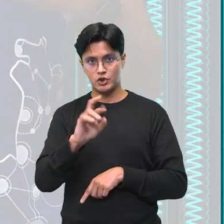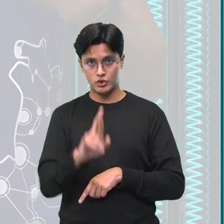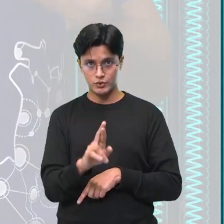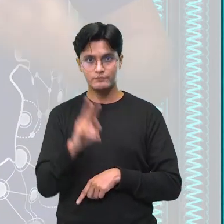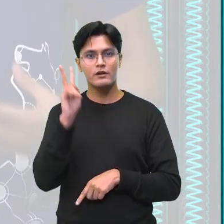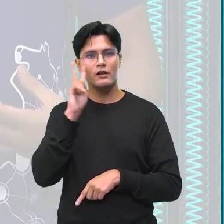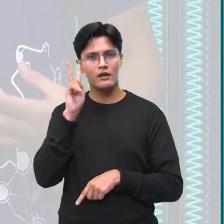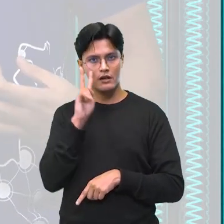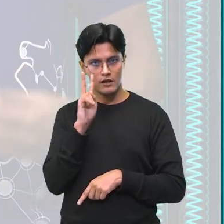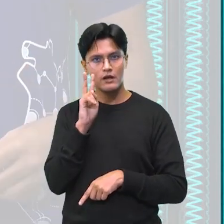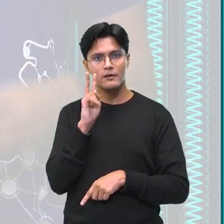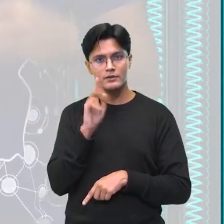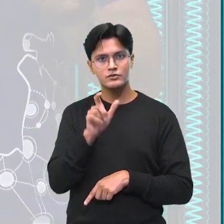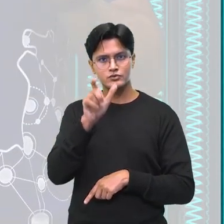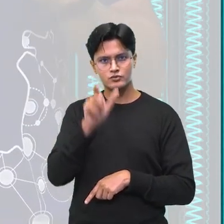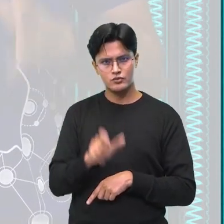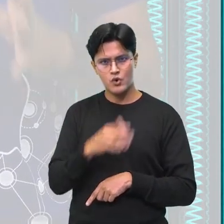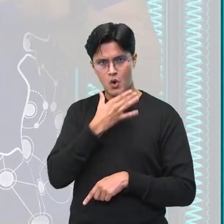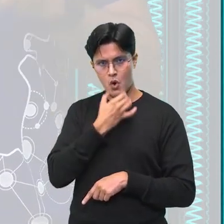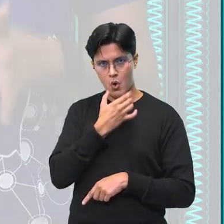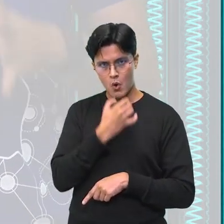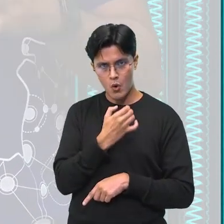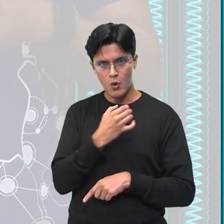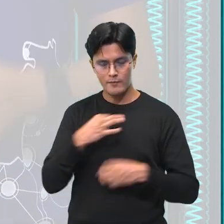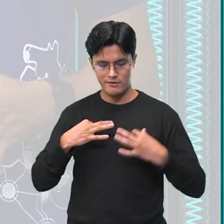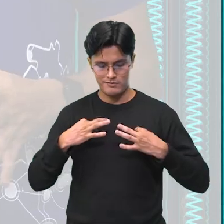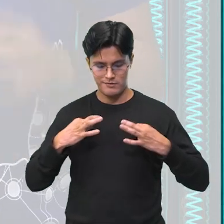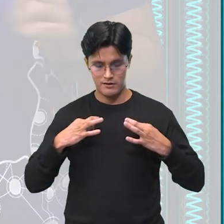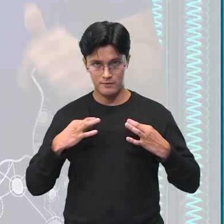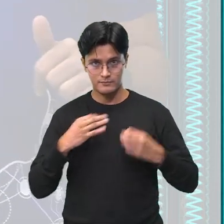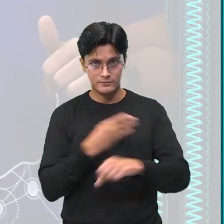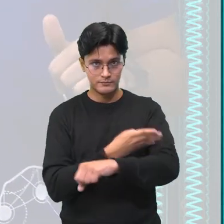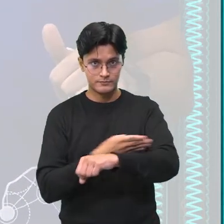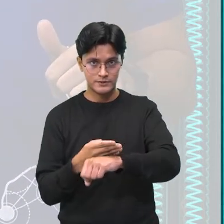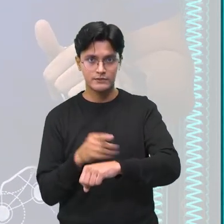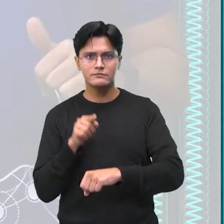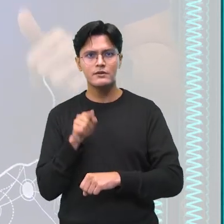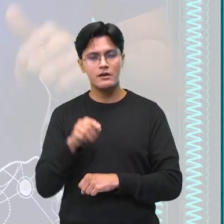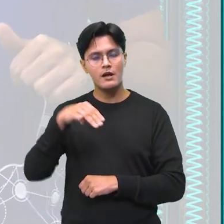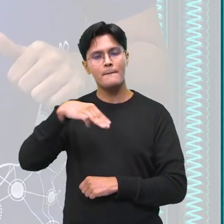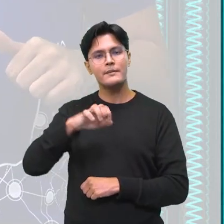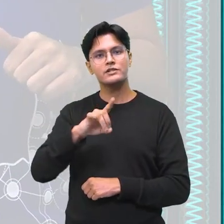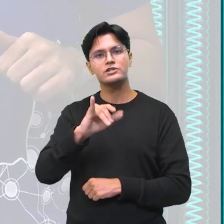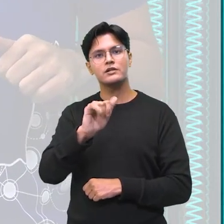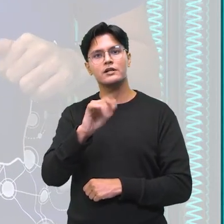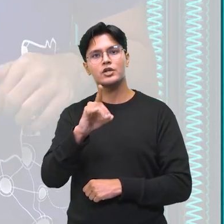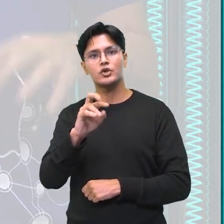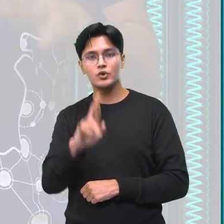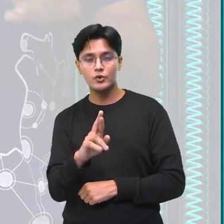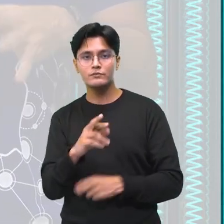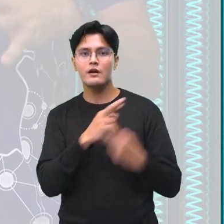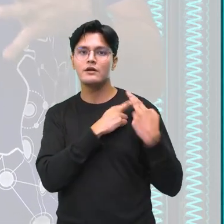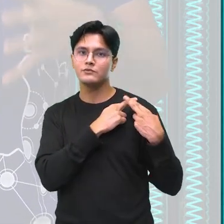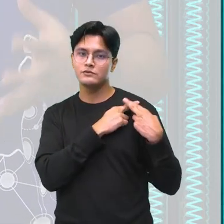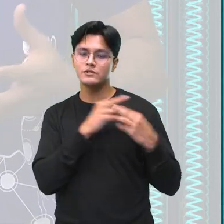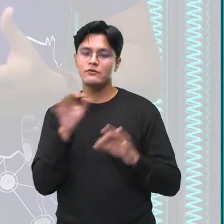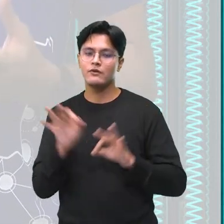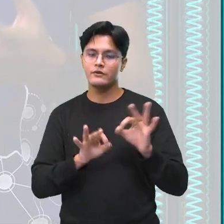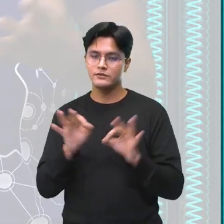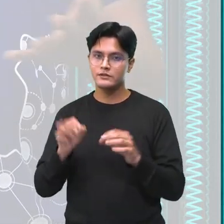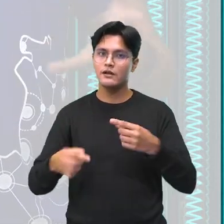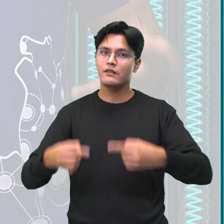aquele rapaz que estava de camisa branca? Aquele rapaz é o mediador. Já, inclusive, usei esse termo com vocês aqui na aula, né? Ele que